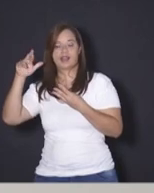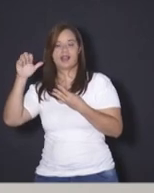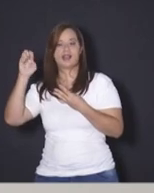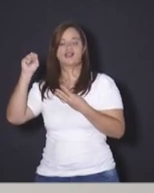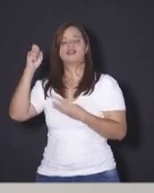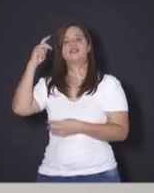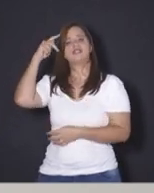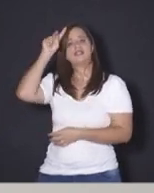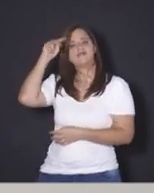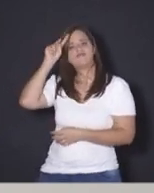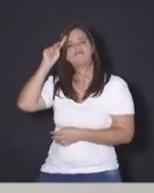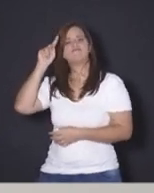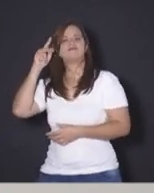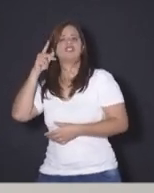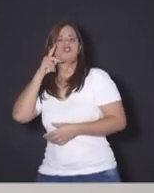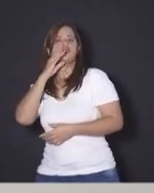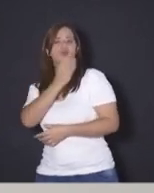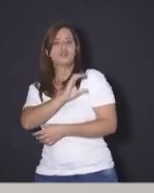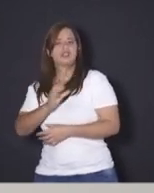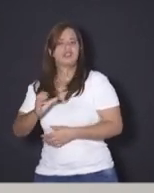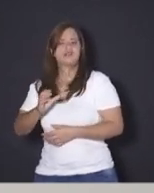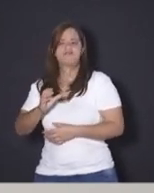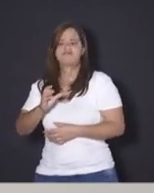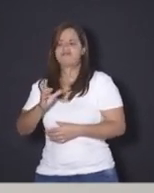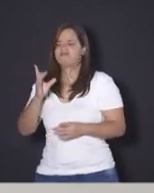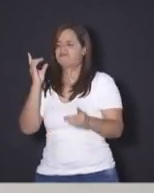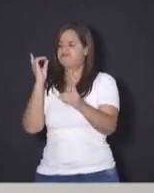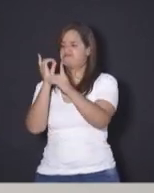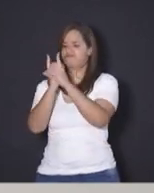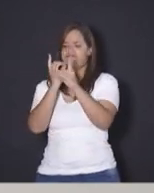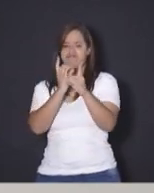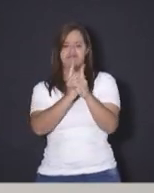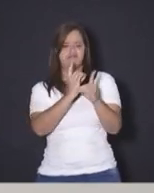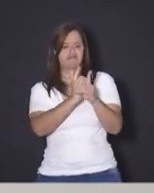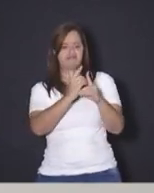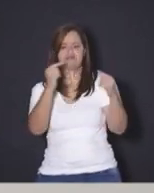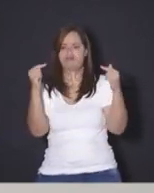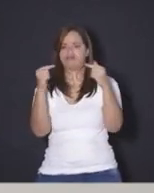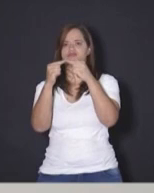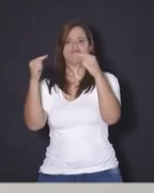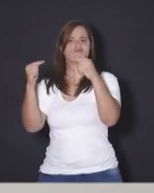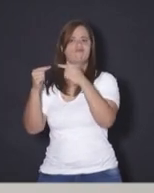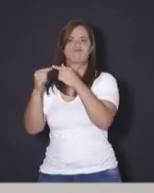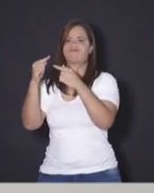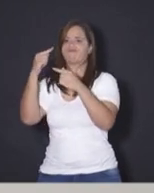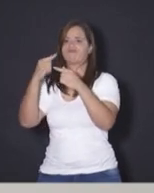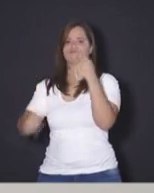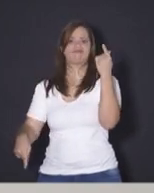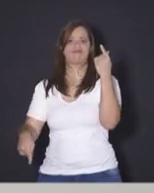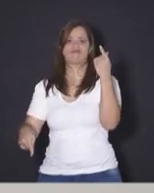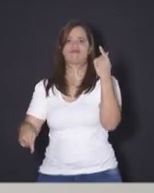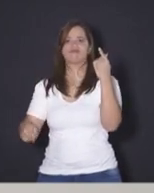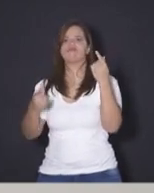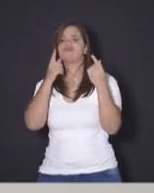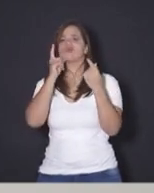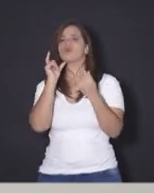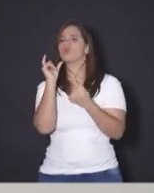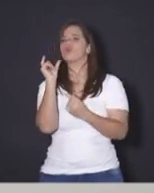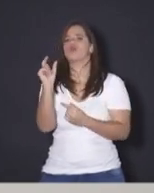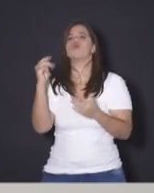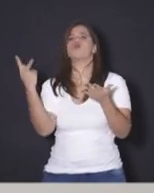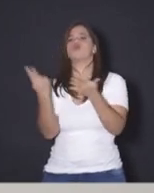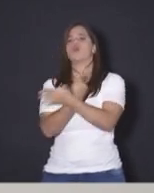biológicas nós não vamos chegar a um denominador comum sobre esse fenômeno